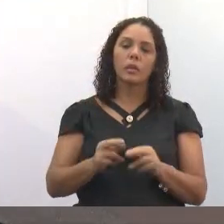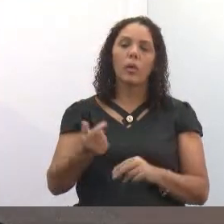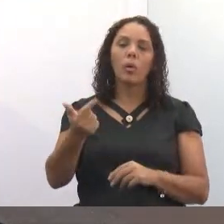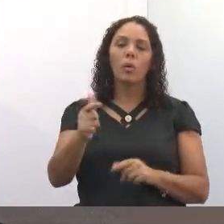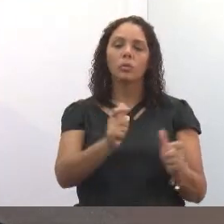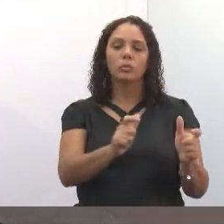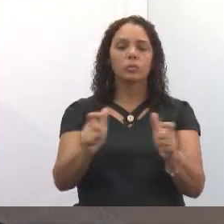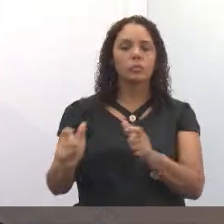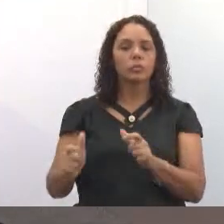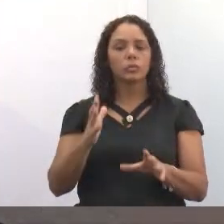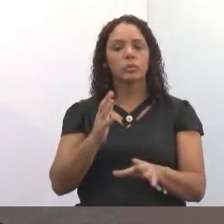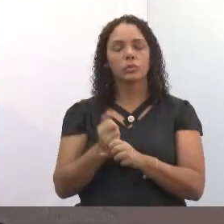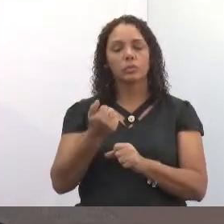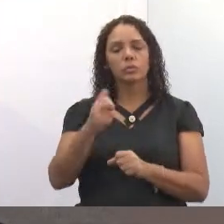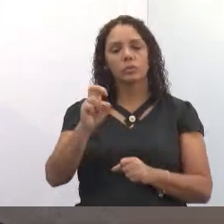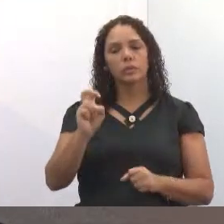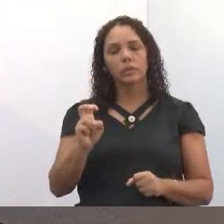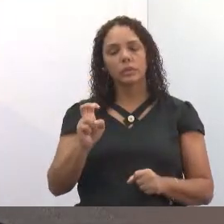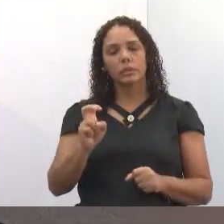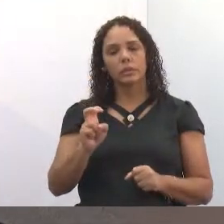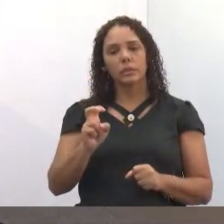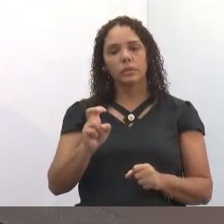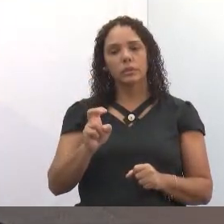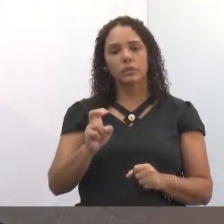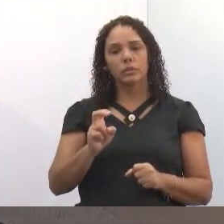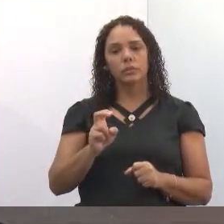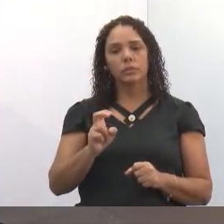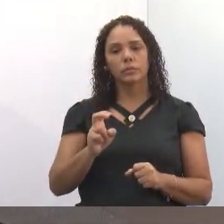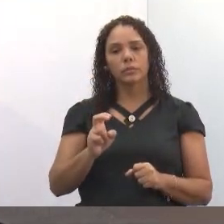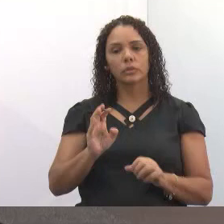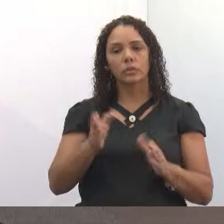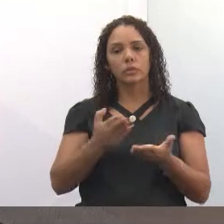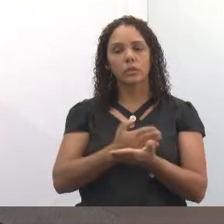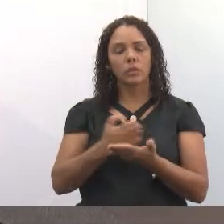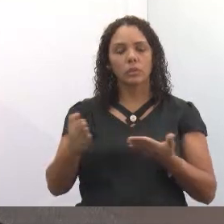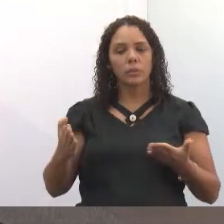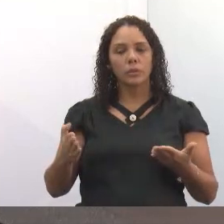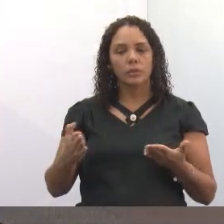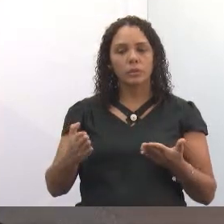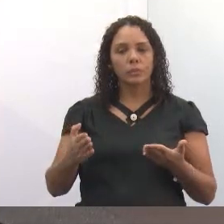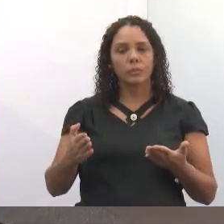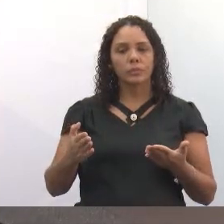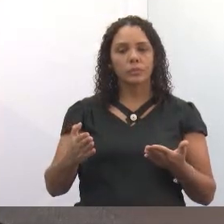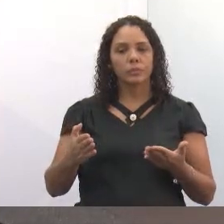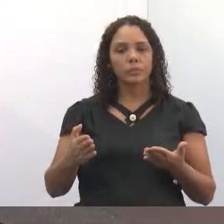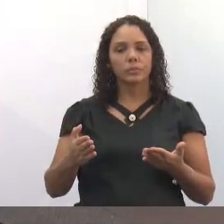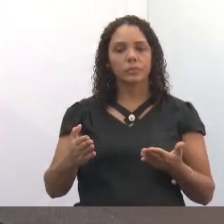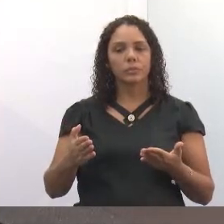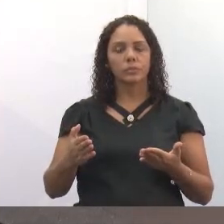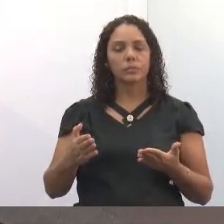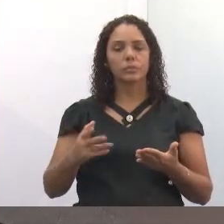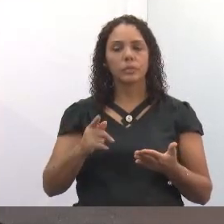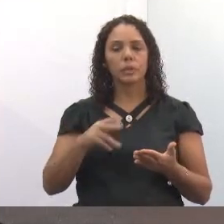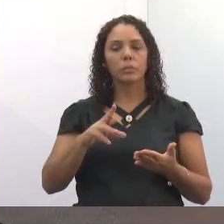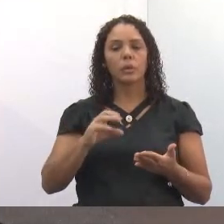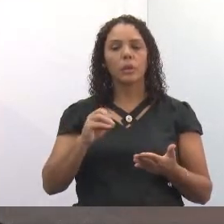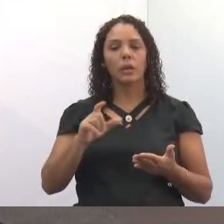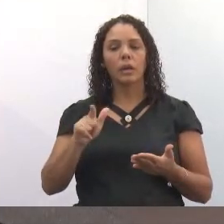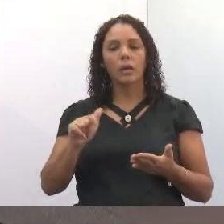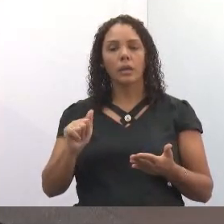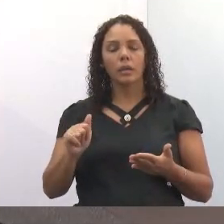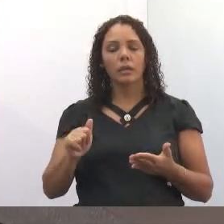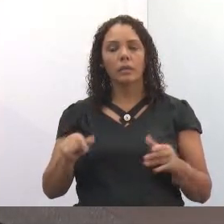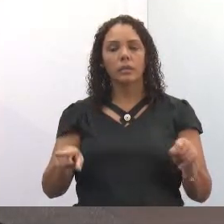núcleos urbanos informais que estão em andamento pela presente fundação.